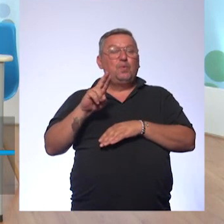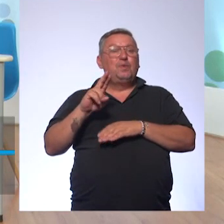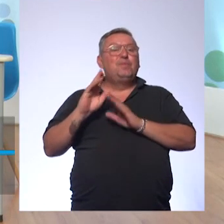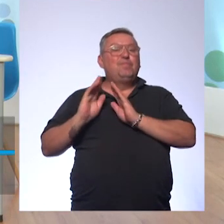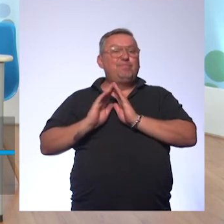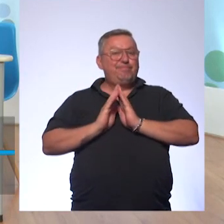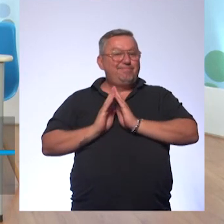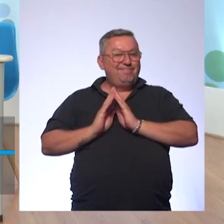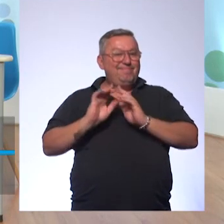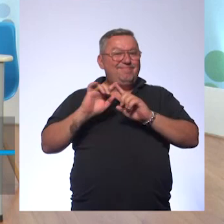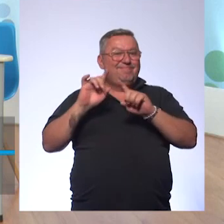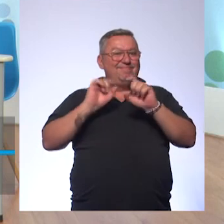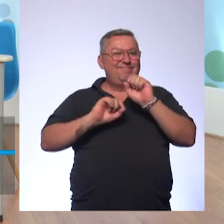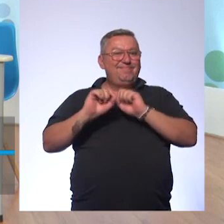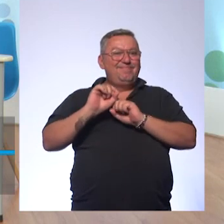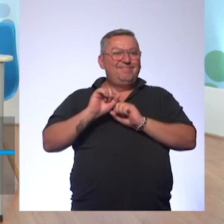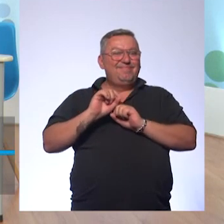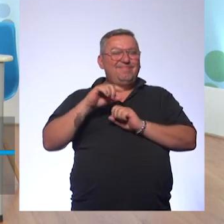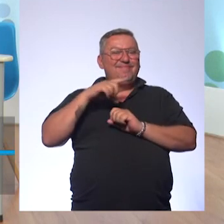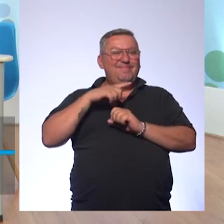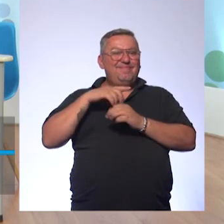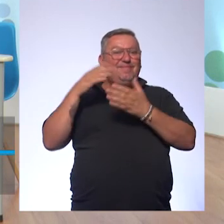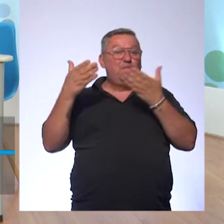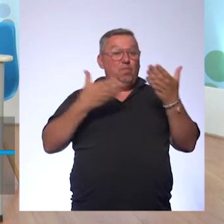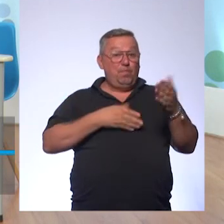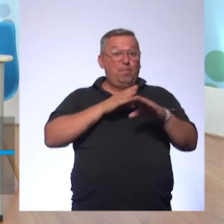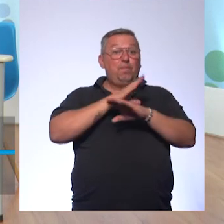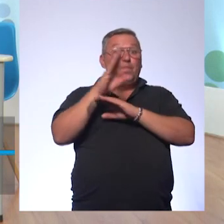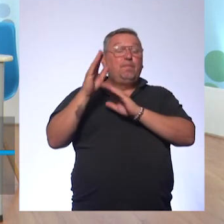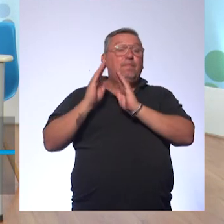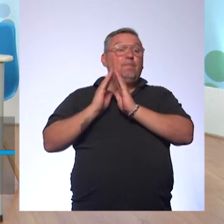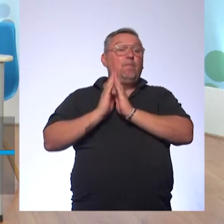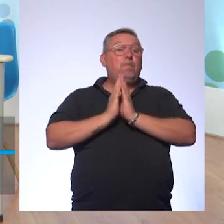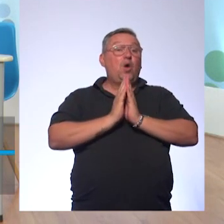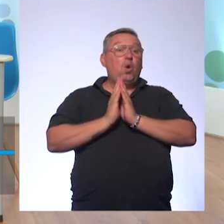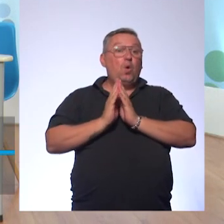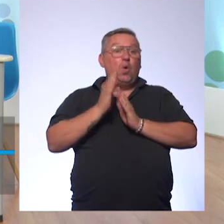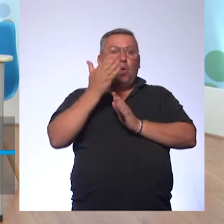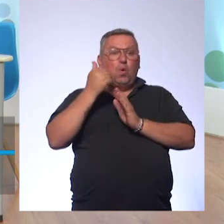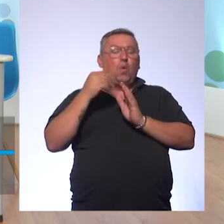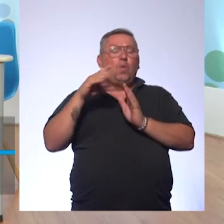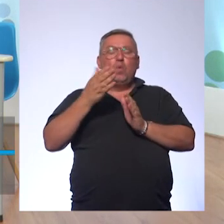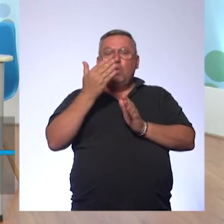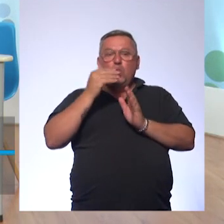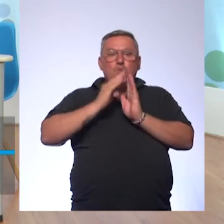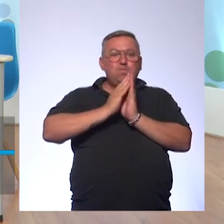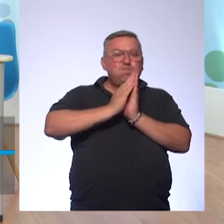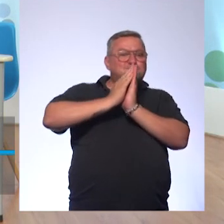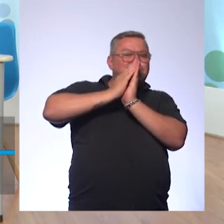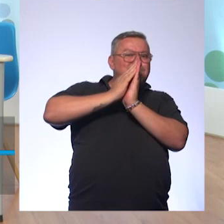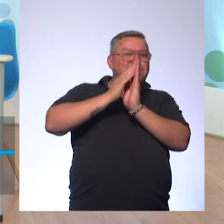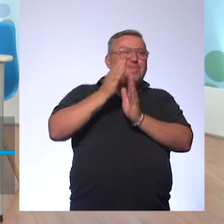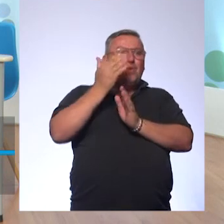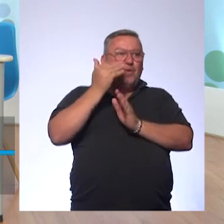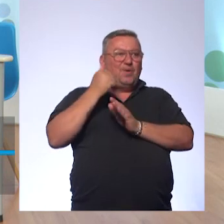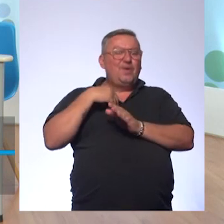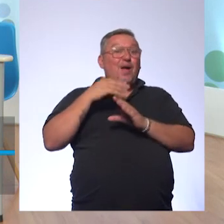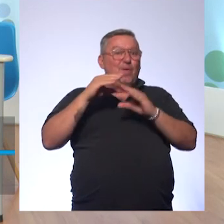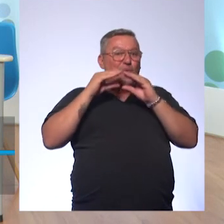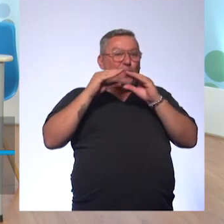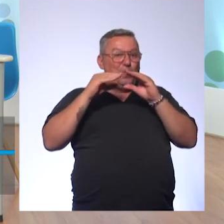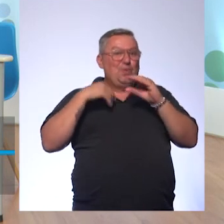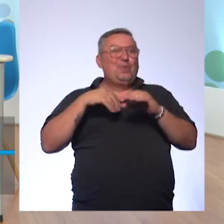clima aqui, professor Joel. E eu tenho aqui eu vou puxar lá, porque tinha, aqui, achei,